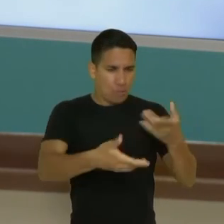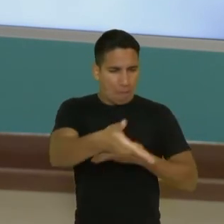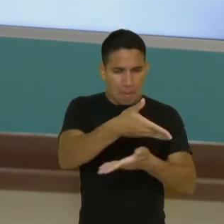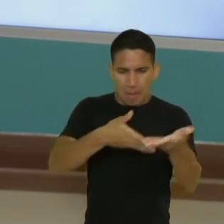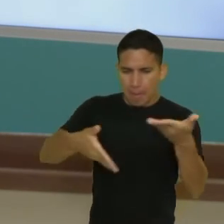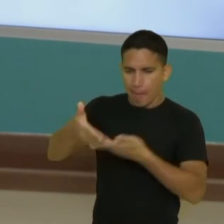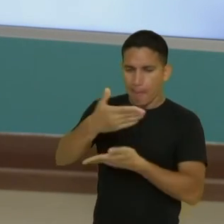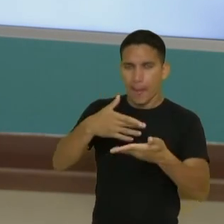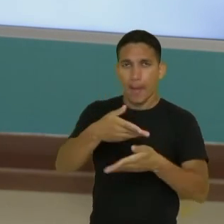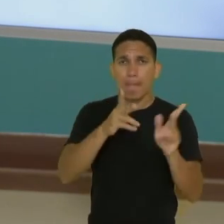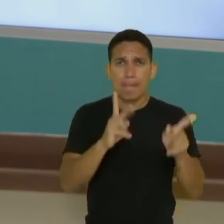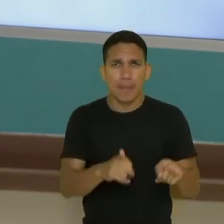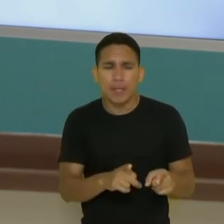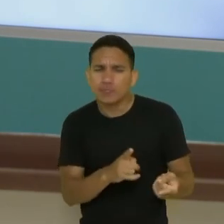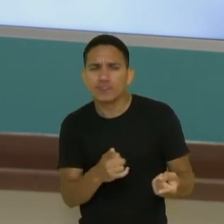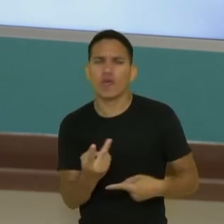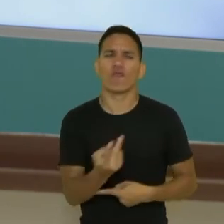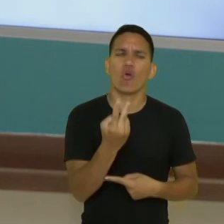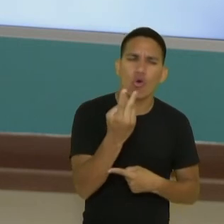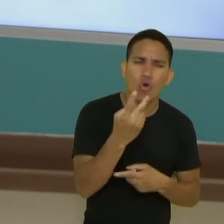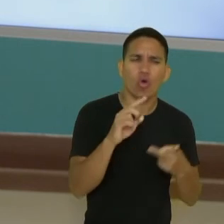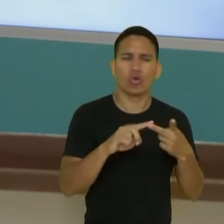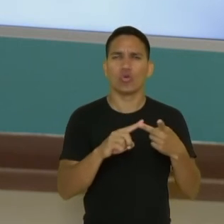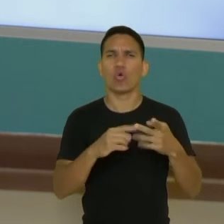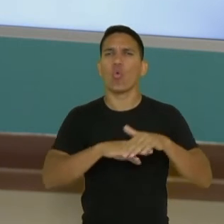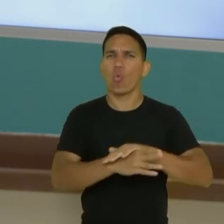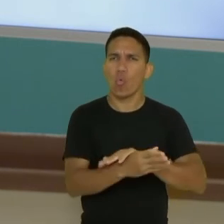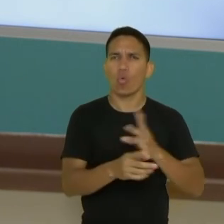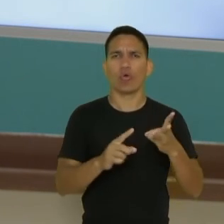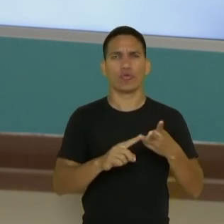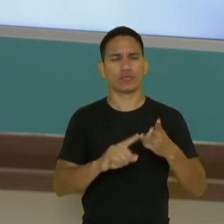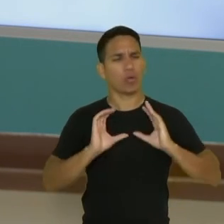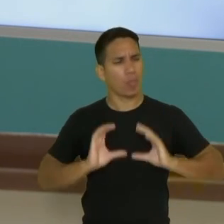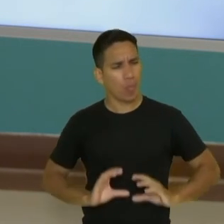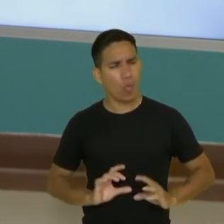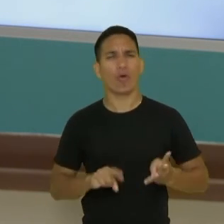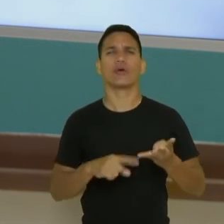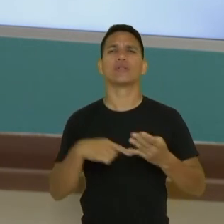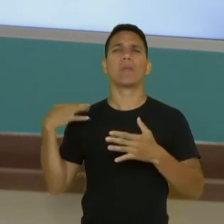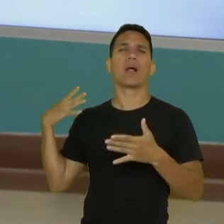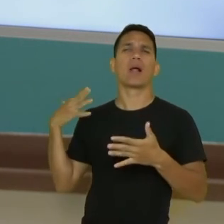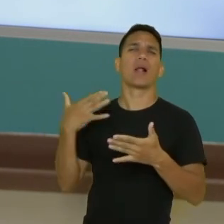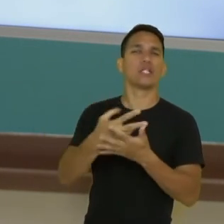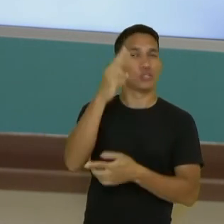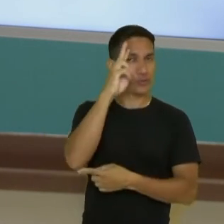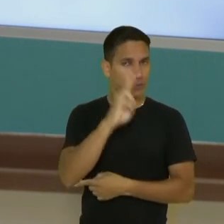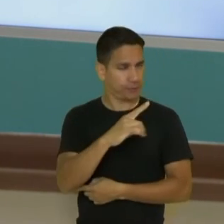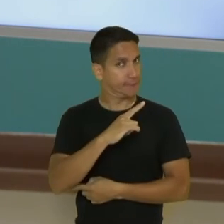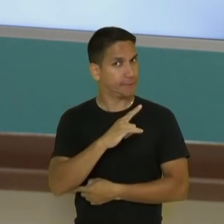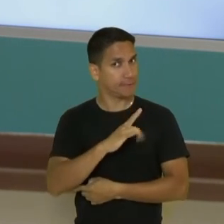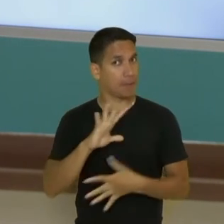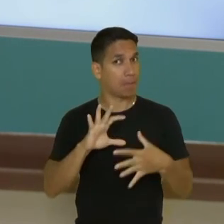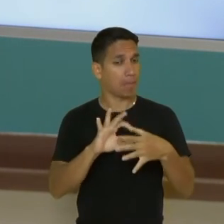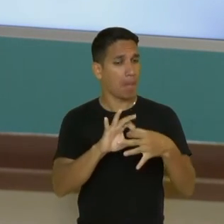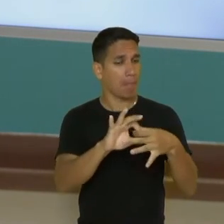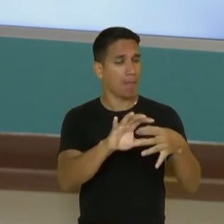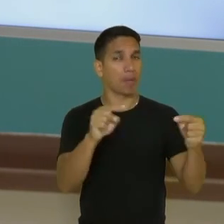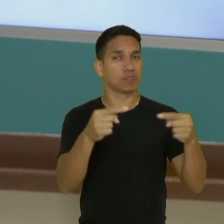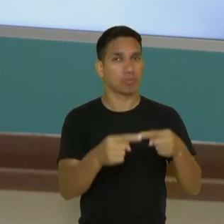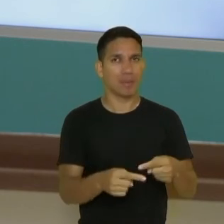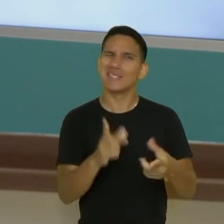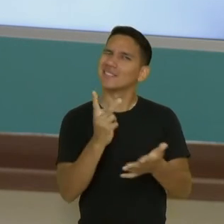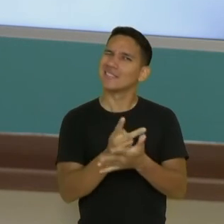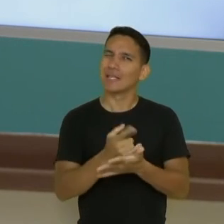de um ideal, de valores e costumes e comportamentos formados ao longo de sua história. Então, temos sempre que pensar, quando a gente